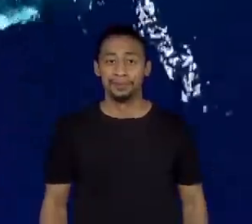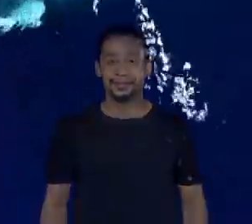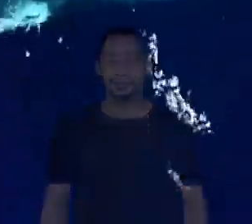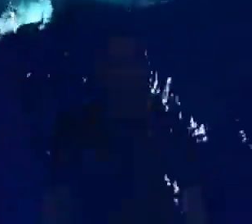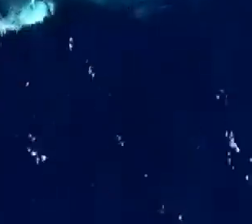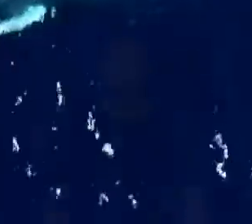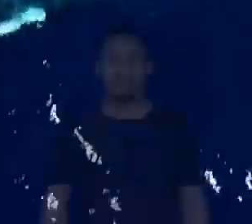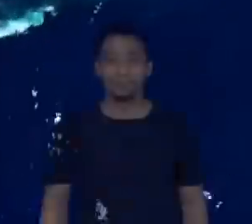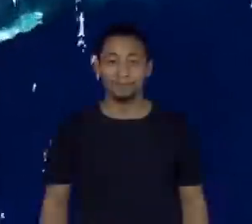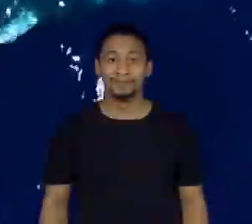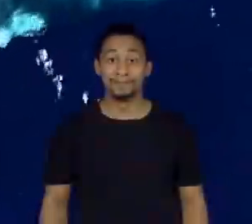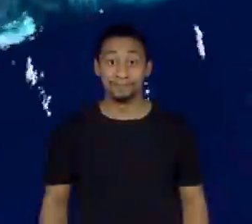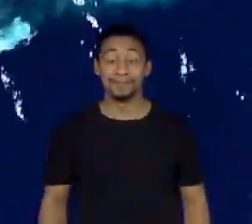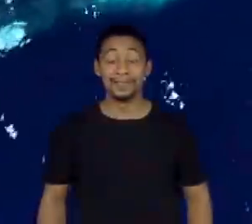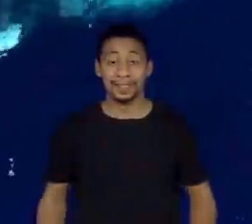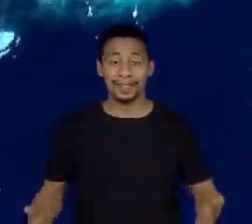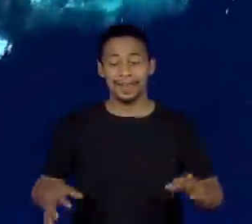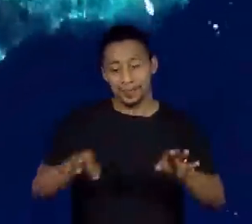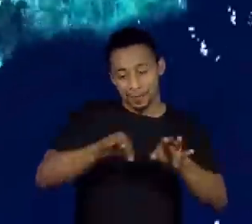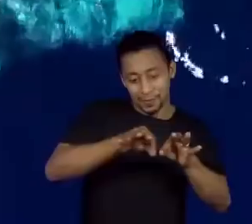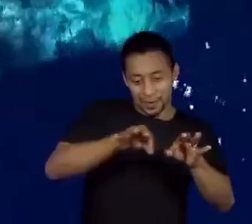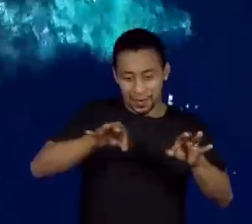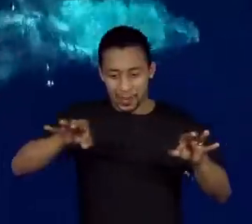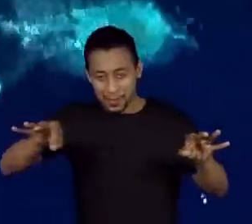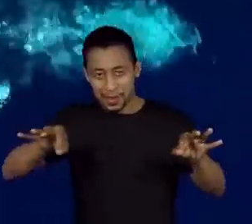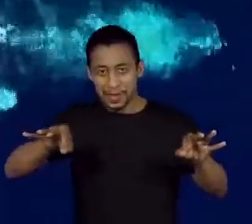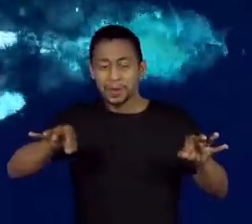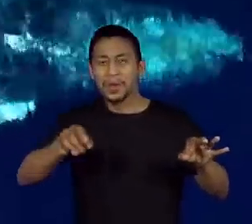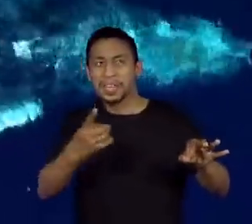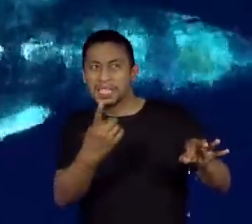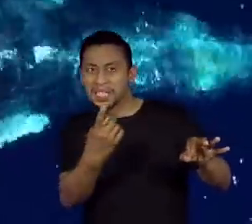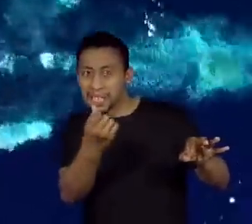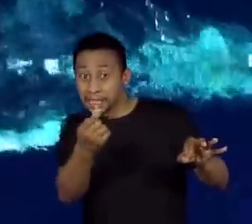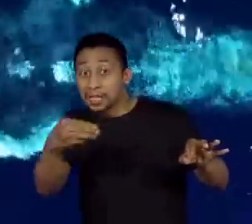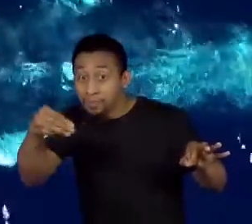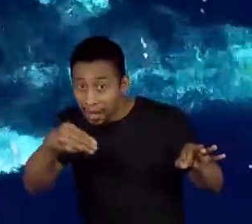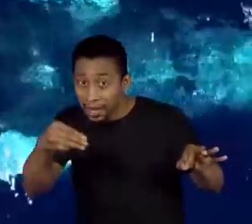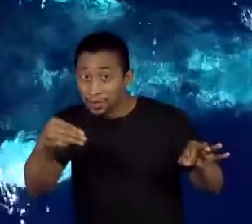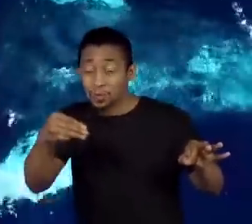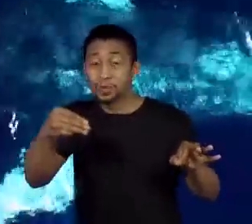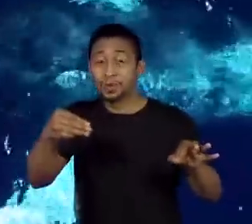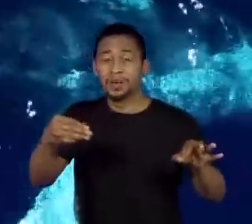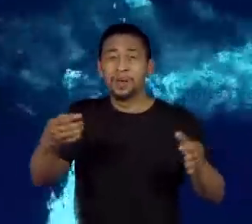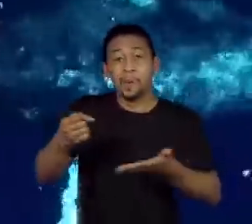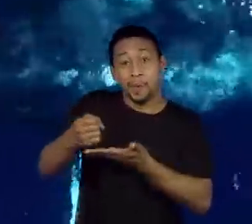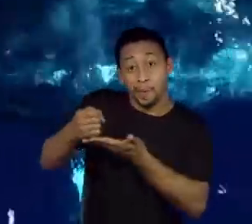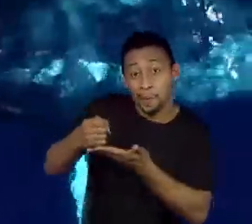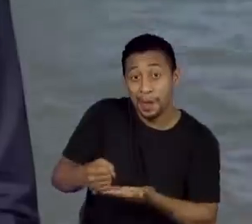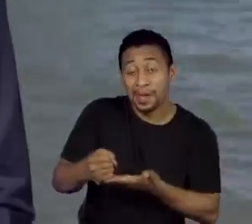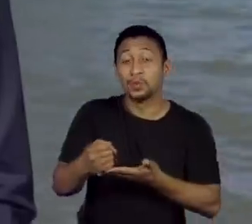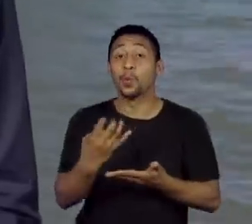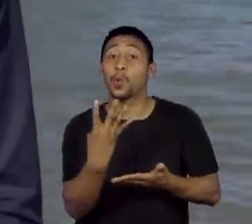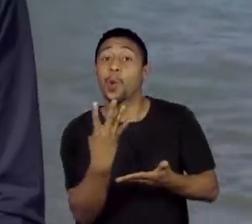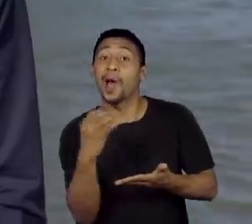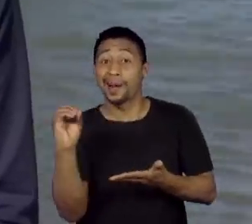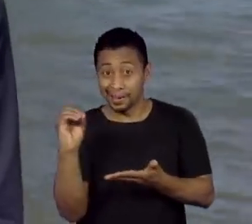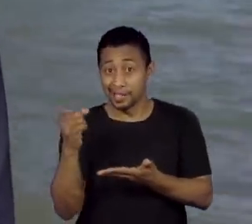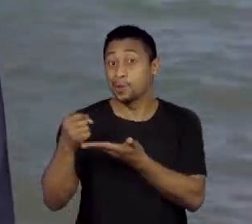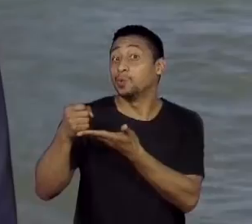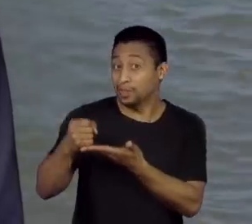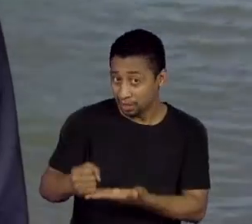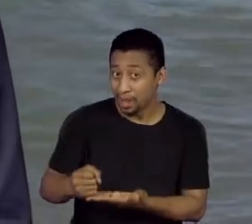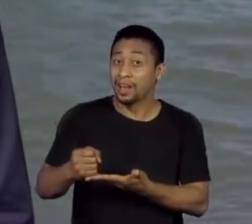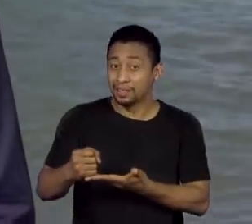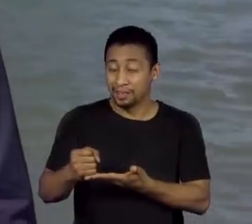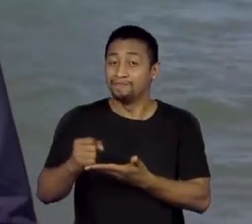O tamanho, né? Uma baleia que pode chegar a 16 metros e 40 toneladas aproximadamente. Um animal que tem um cuidado parental